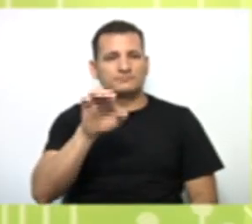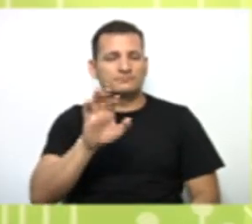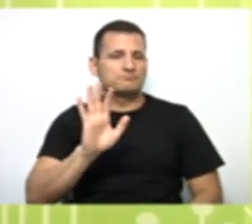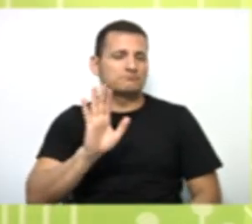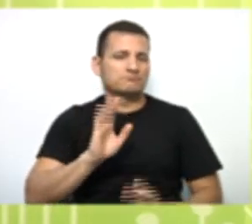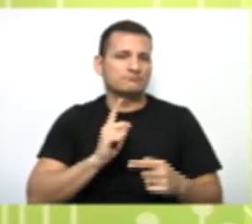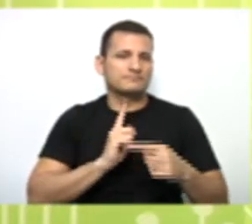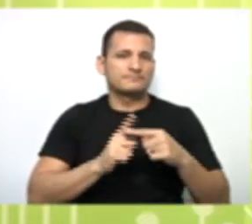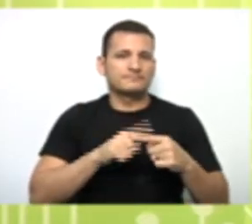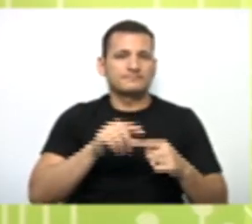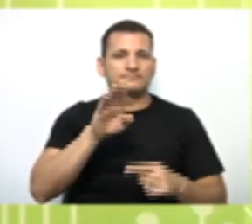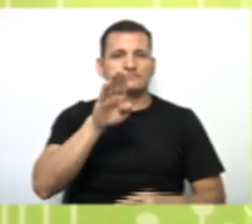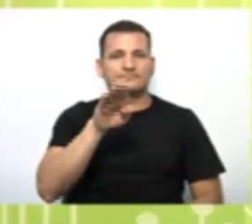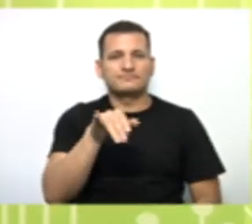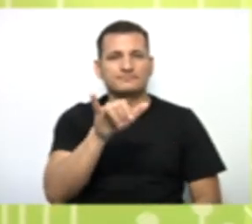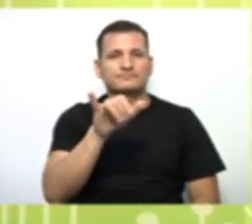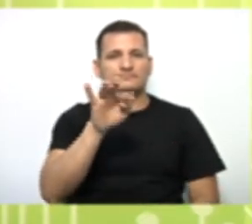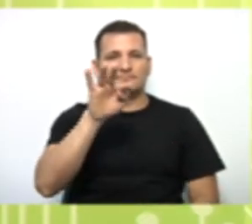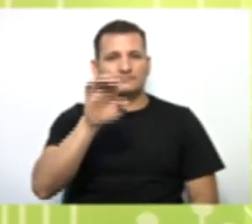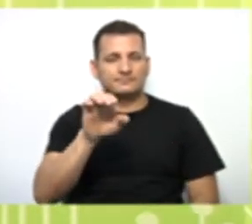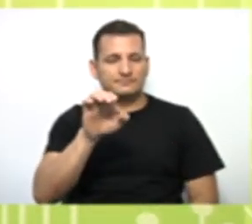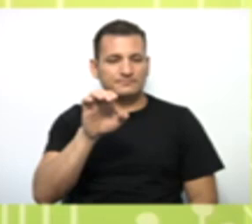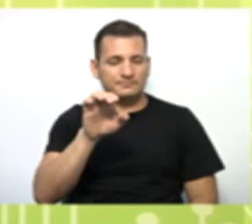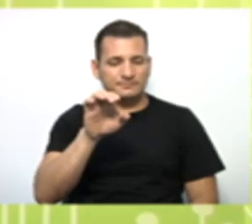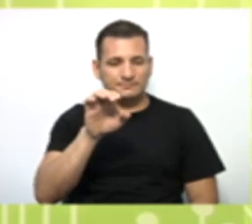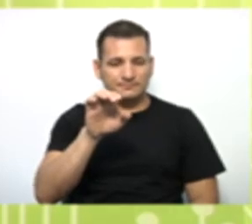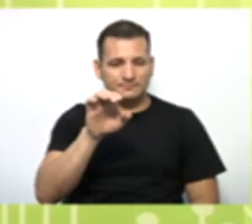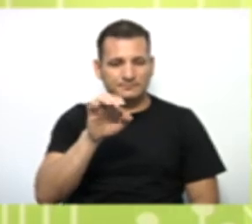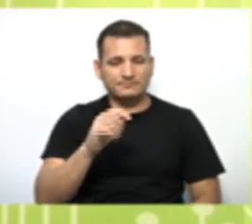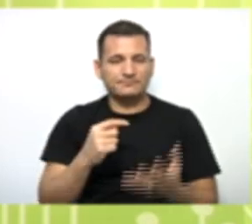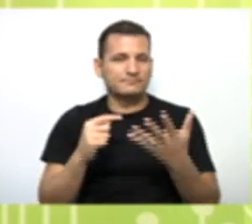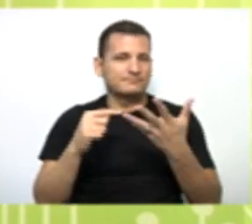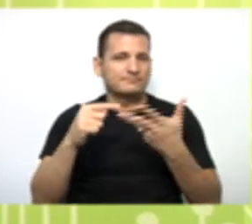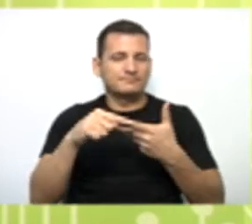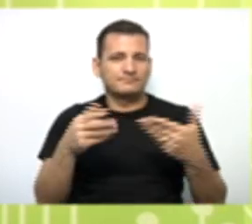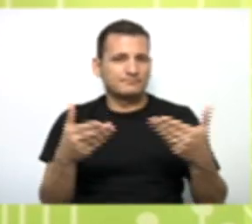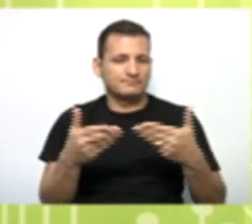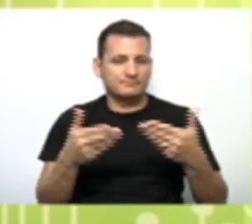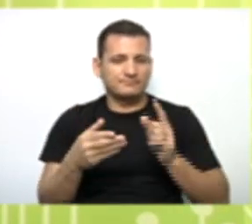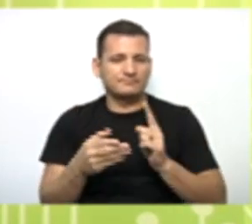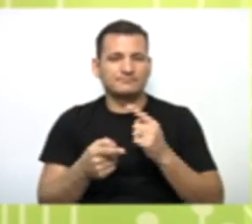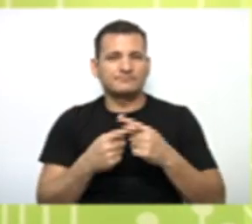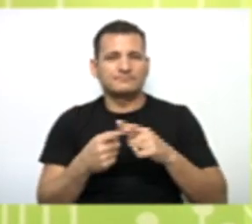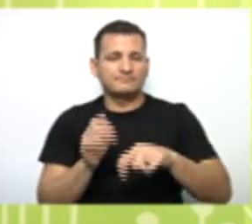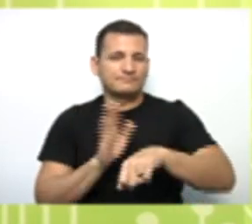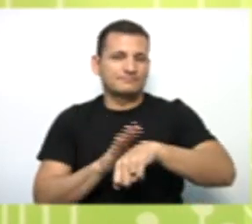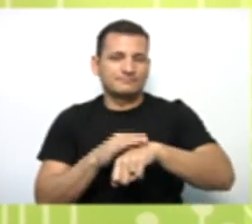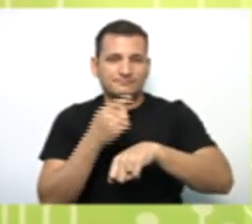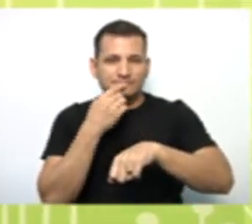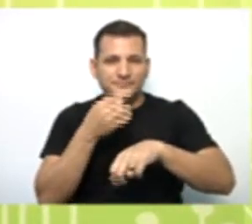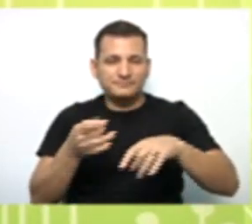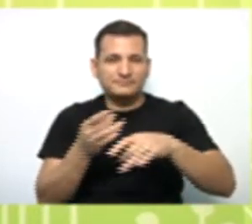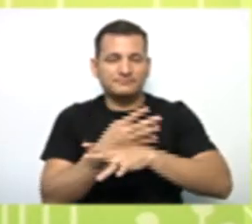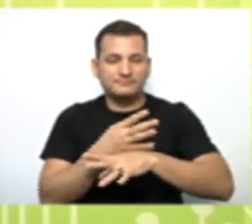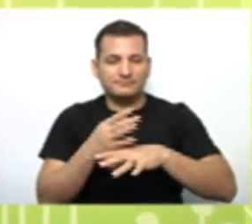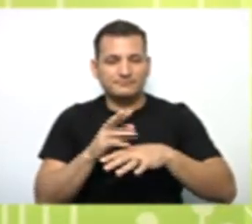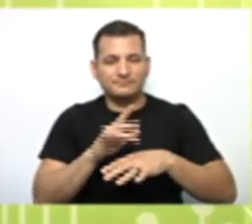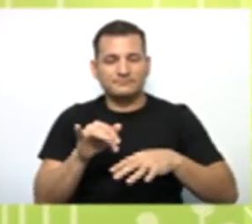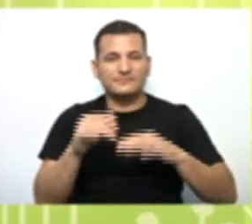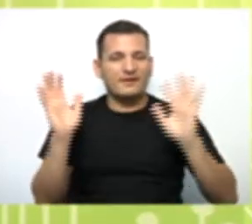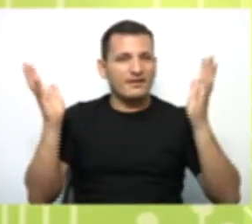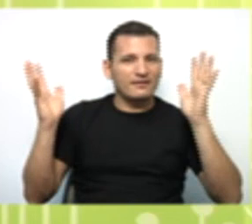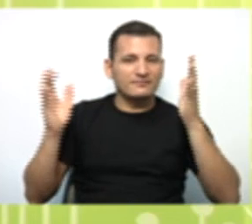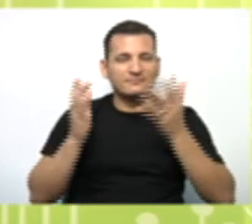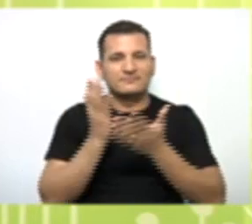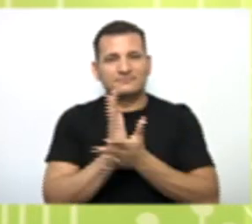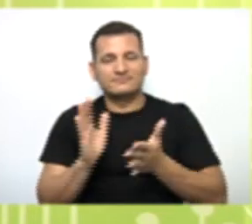né? Por que são 8 bits o byte? Só que a gente não vai contar aqui que nosso tempo está, olha, tá terminando o nosso tempo aqui. O pessoal, está acabando